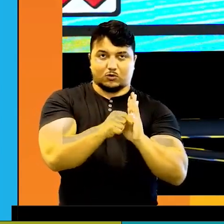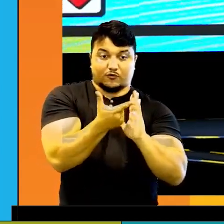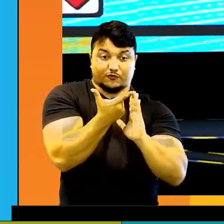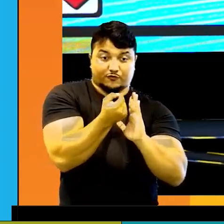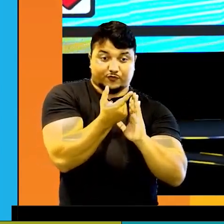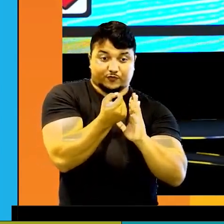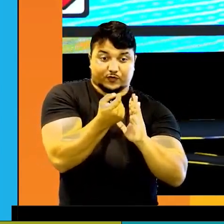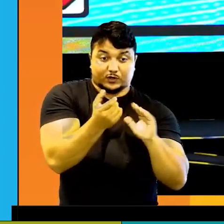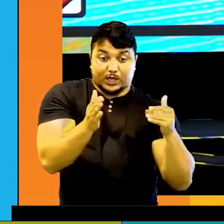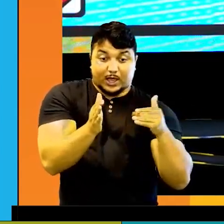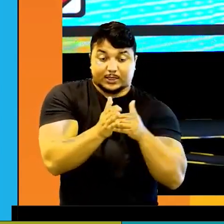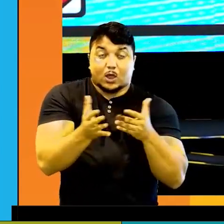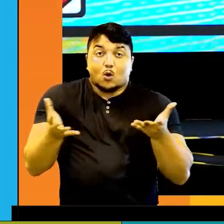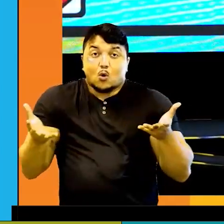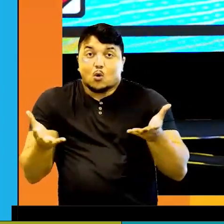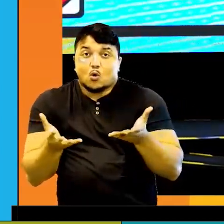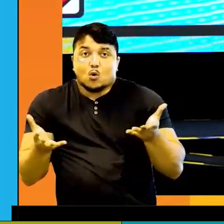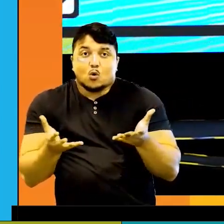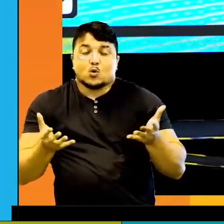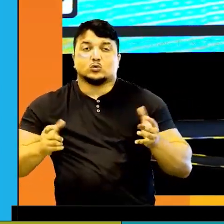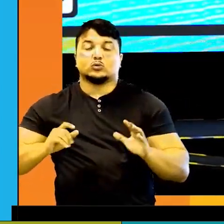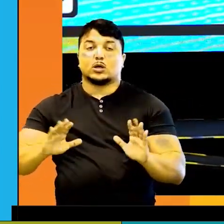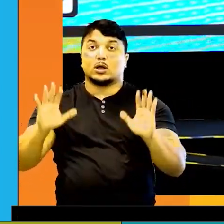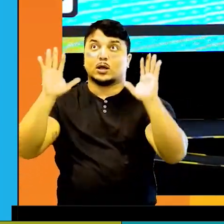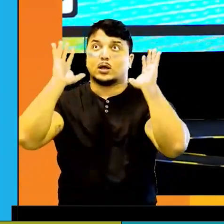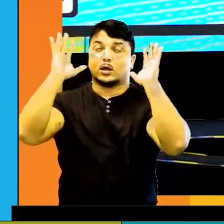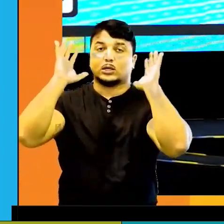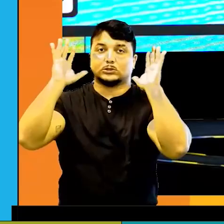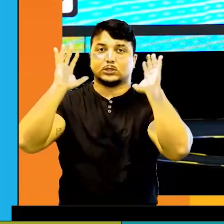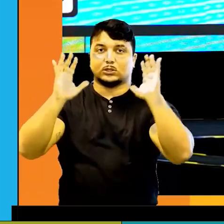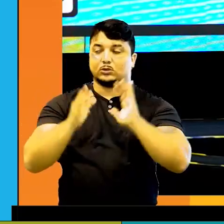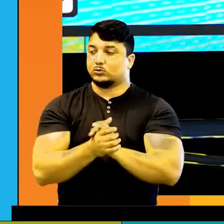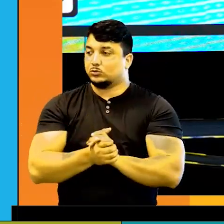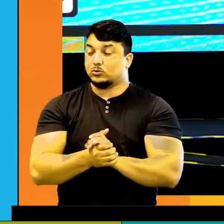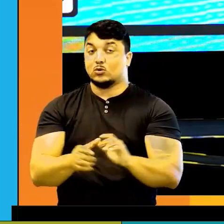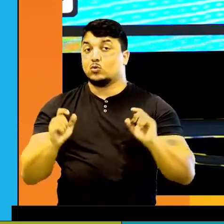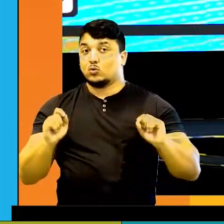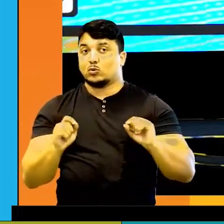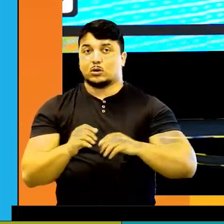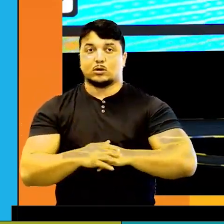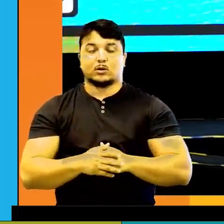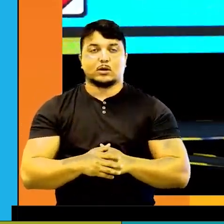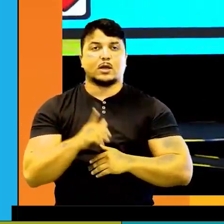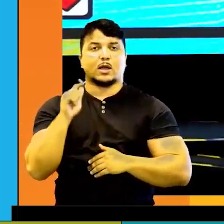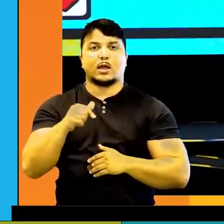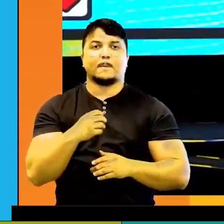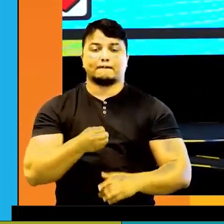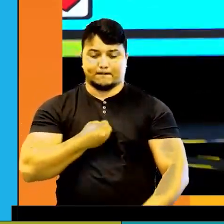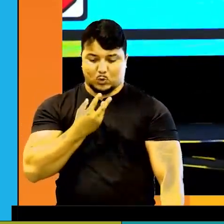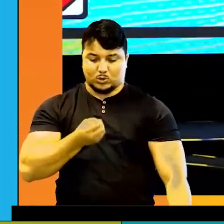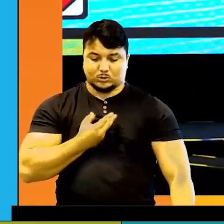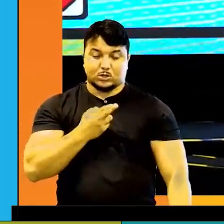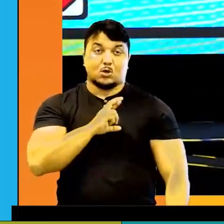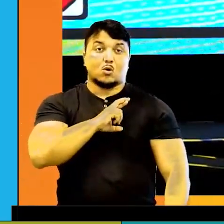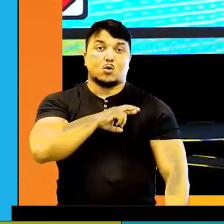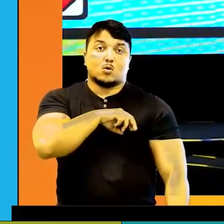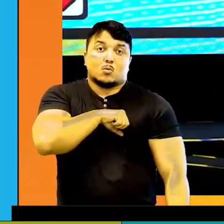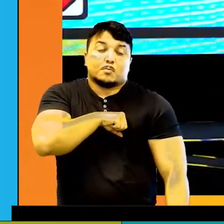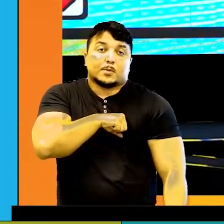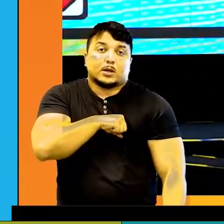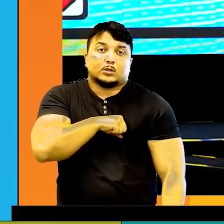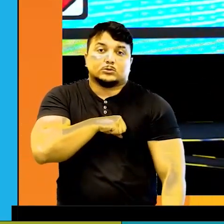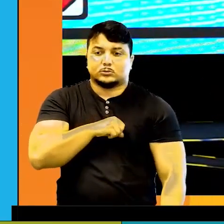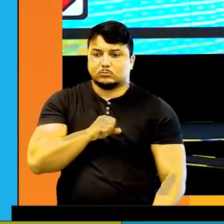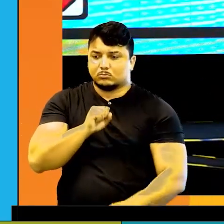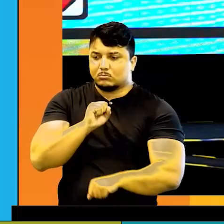XX até os dias de hoje, graças a Deus, a poesia romântica nunca deixou